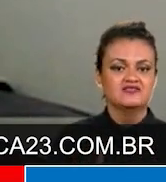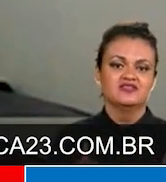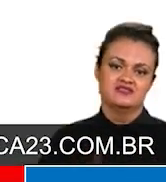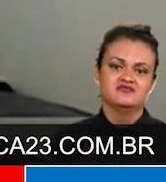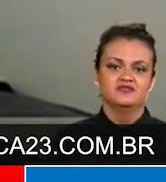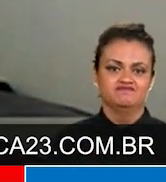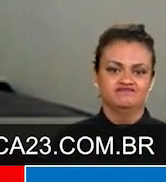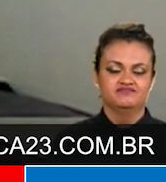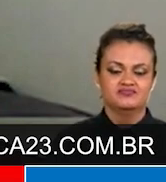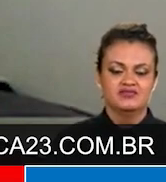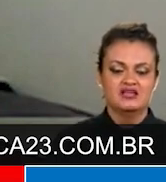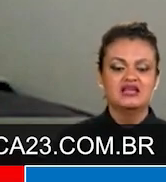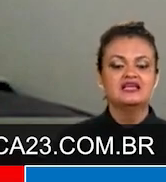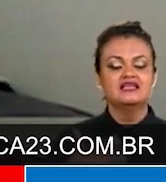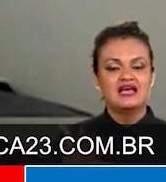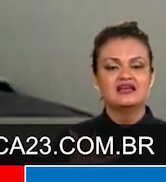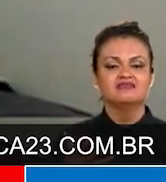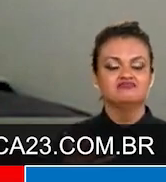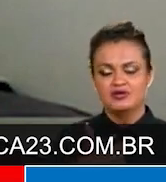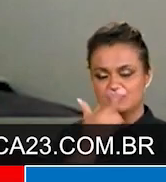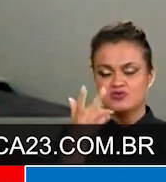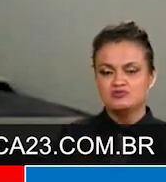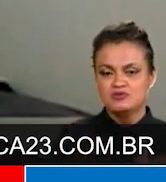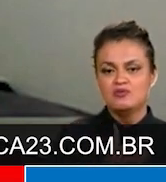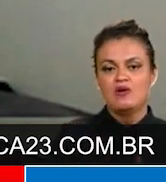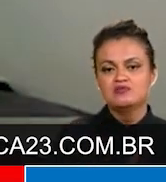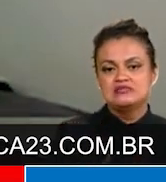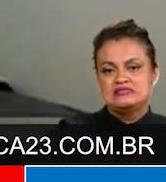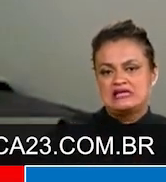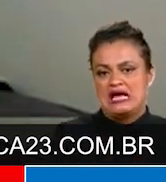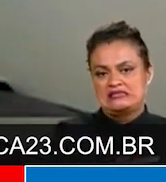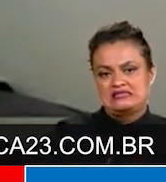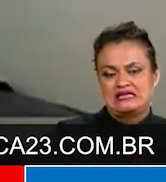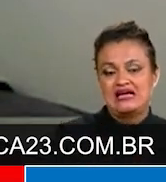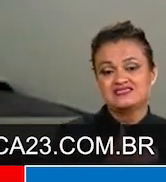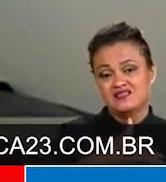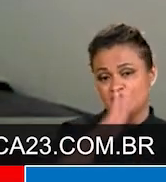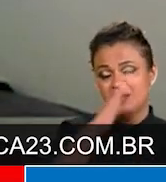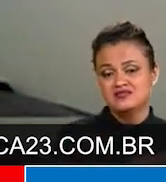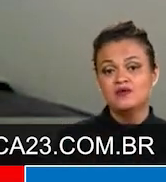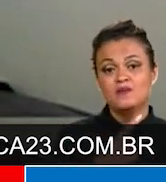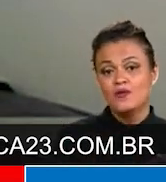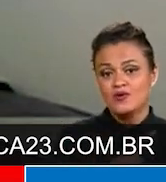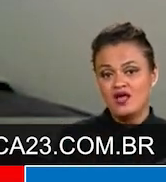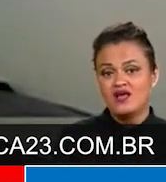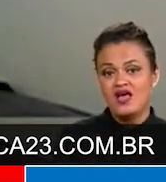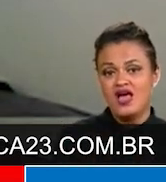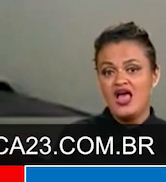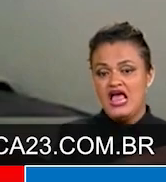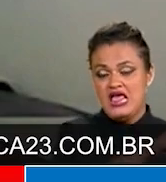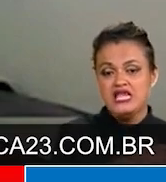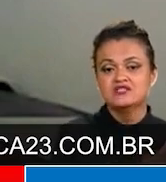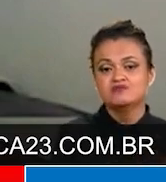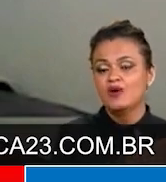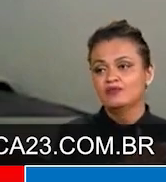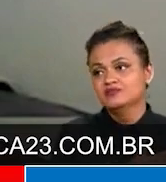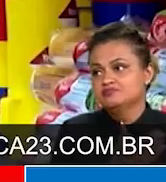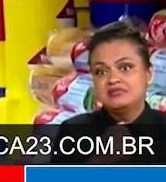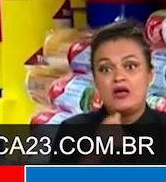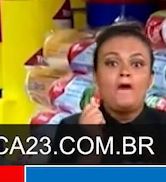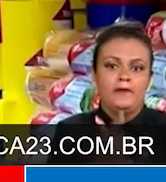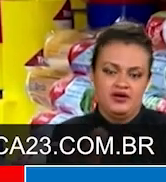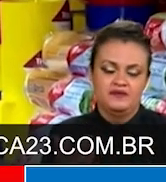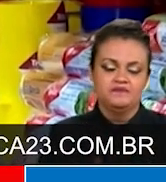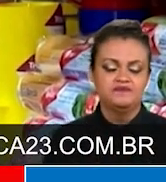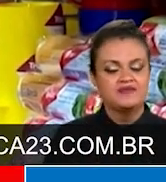a renda. E acaba onerando aquelas famílias mais pobres, porque elas têm que consumir de qualquer forma.